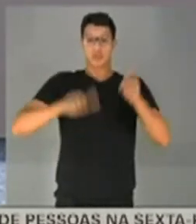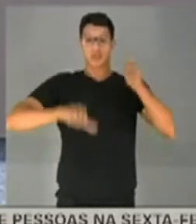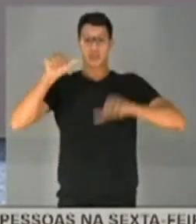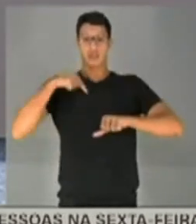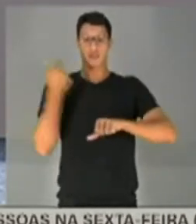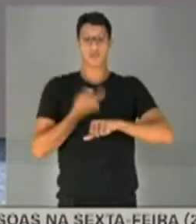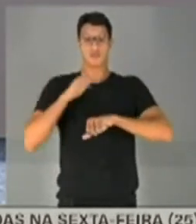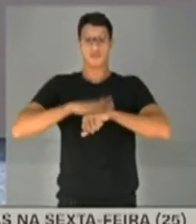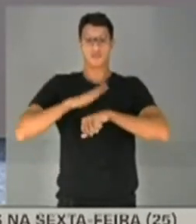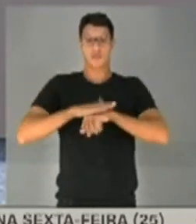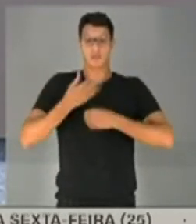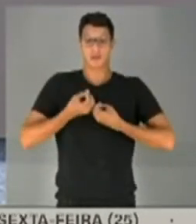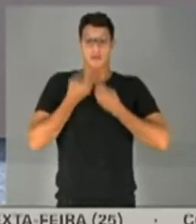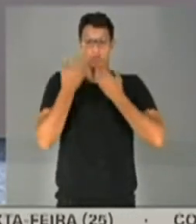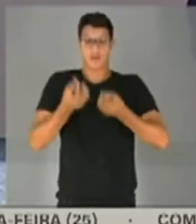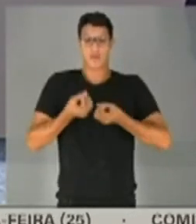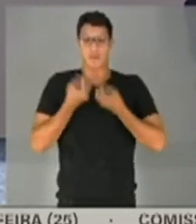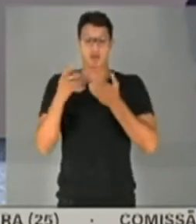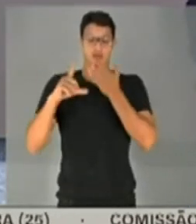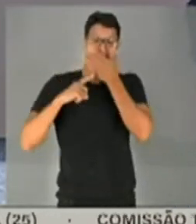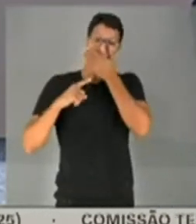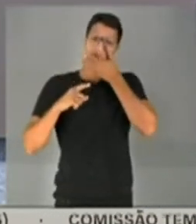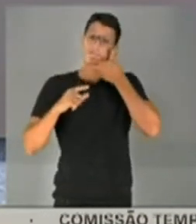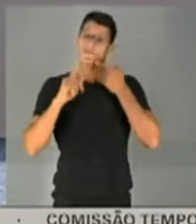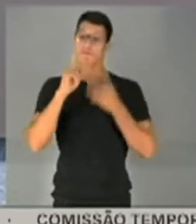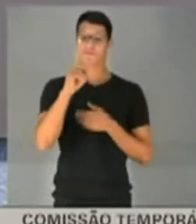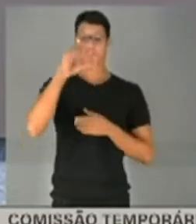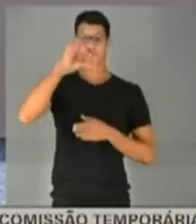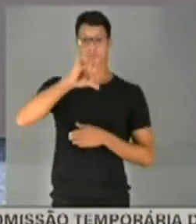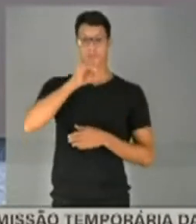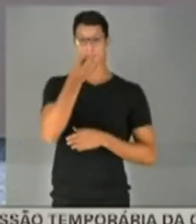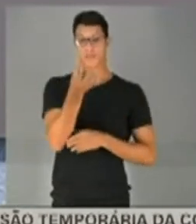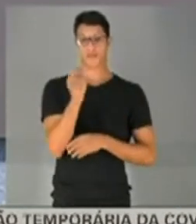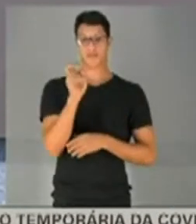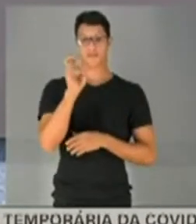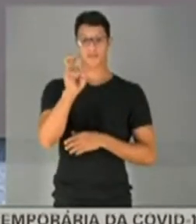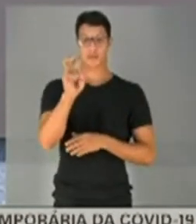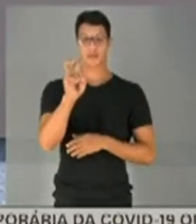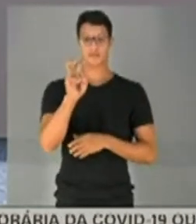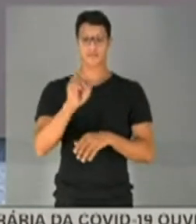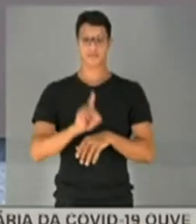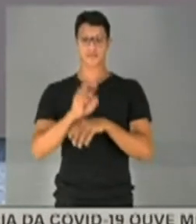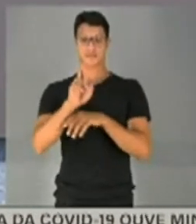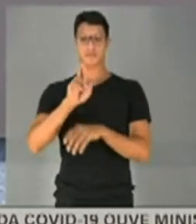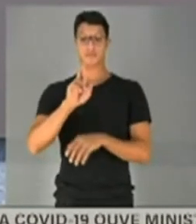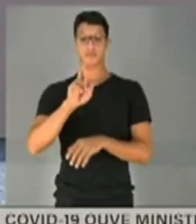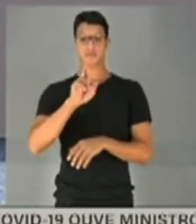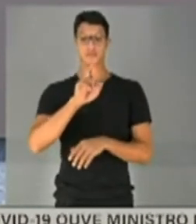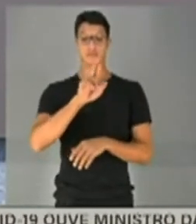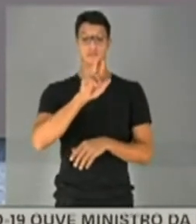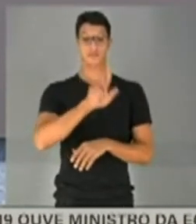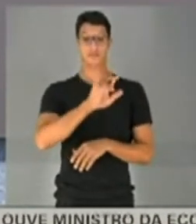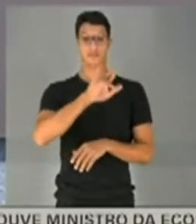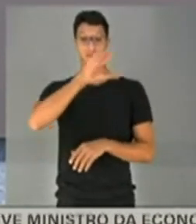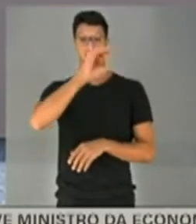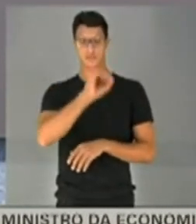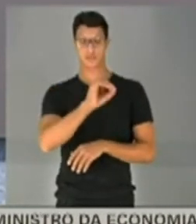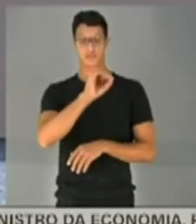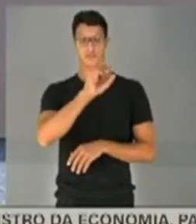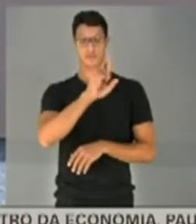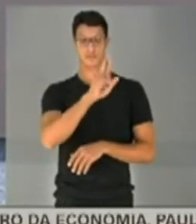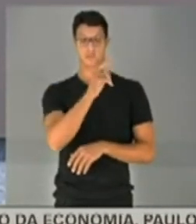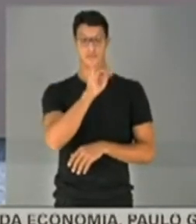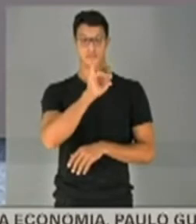fizemos para esse depoimento, em 1965, o Dr. Hill, para os senhores e